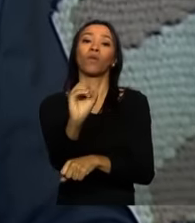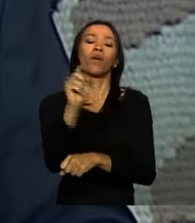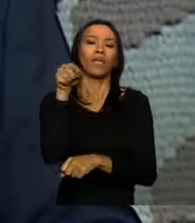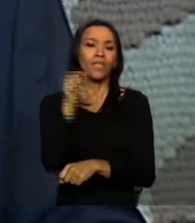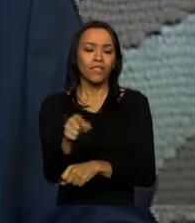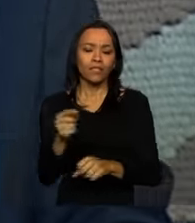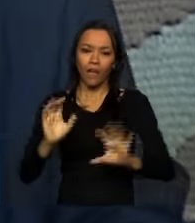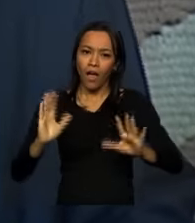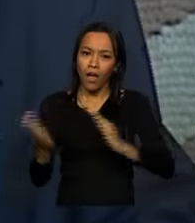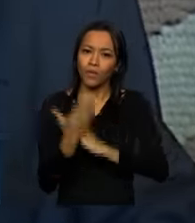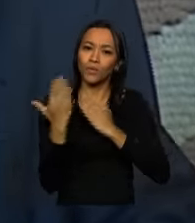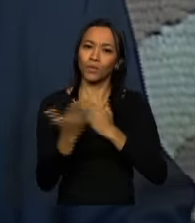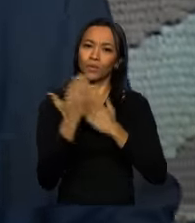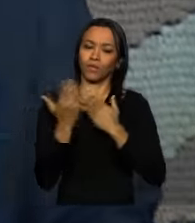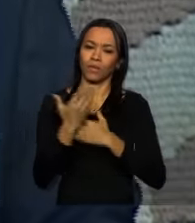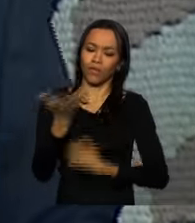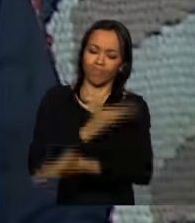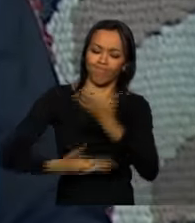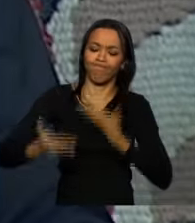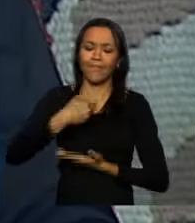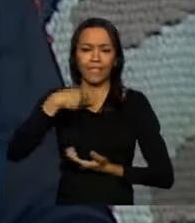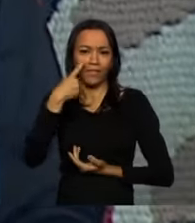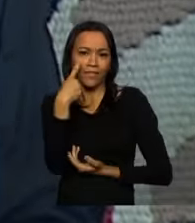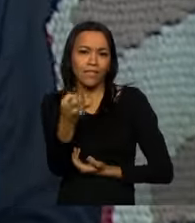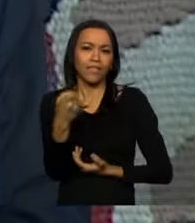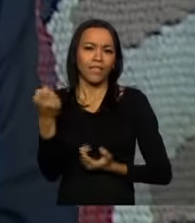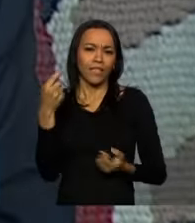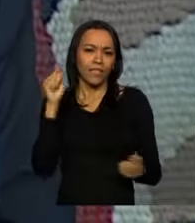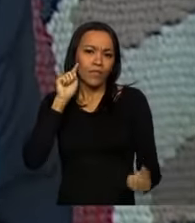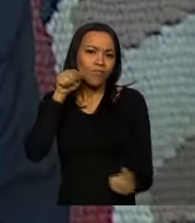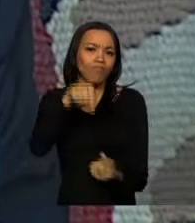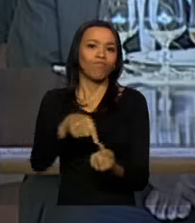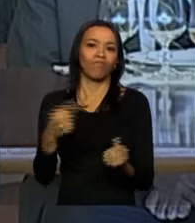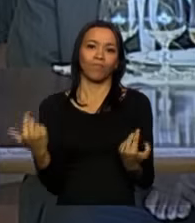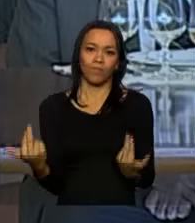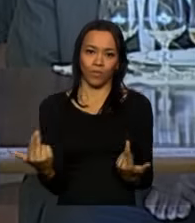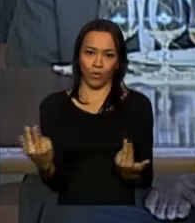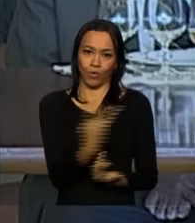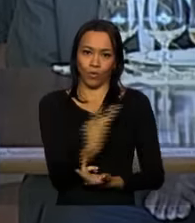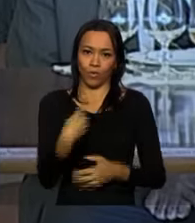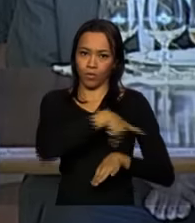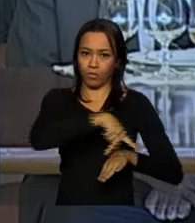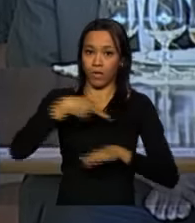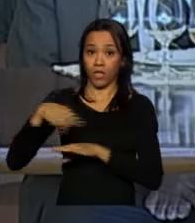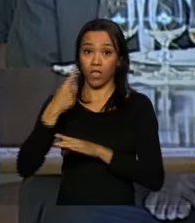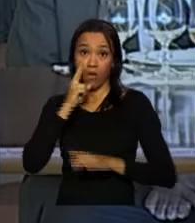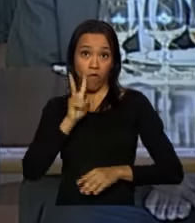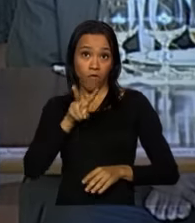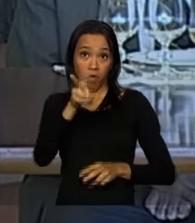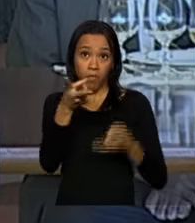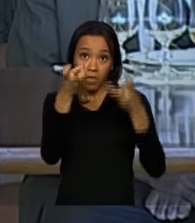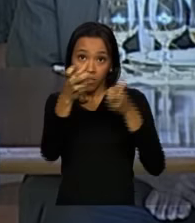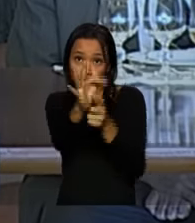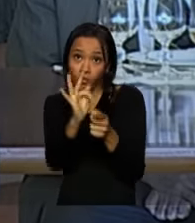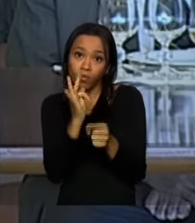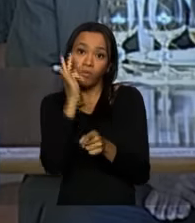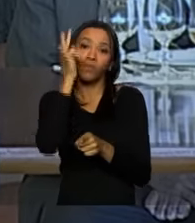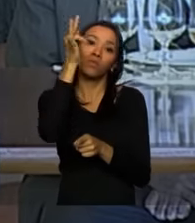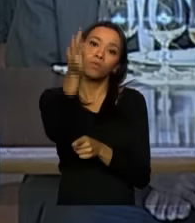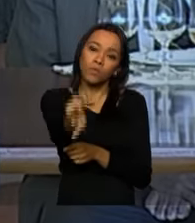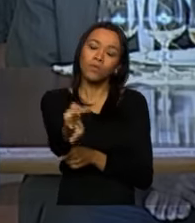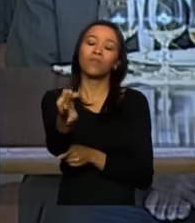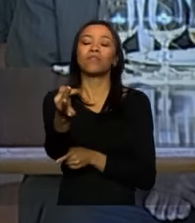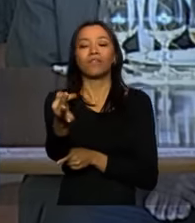aprofundar a convergência de interesses e visões entre nossos países. Ao olharmos para o futuro, vemos que as condições